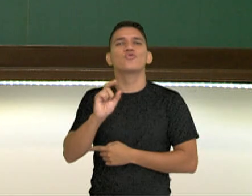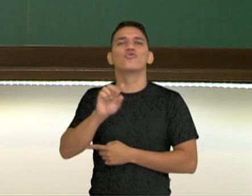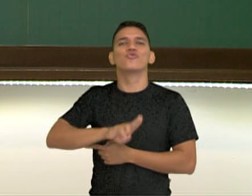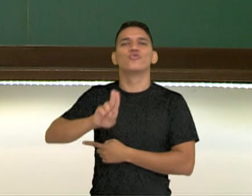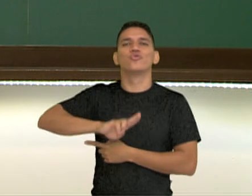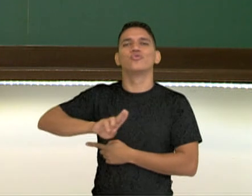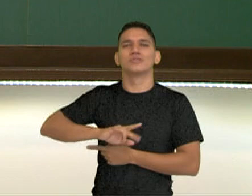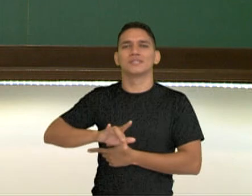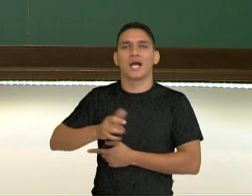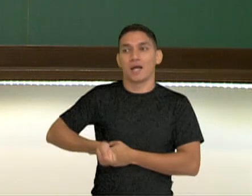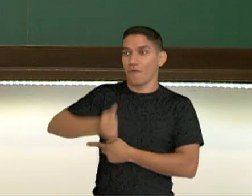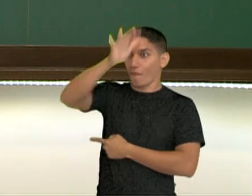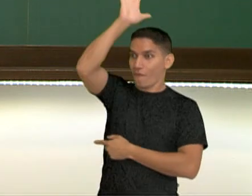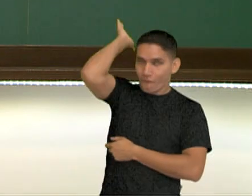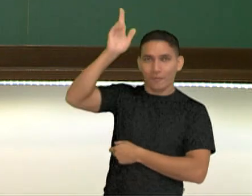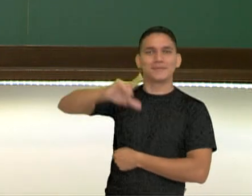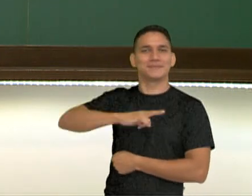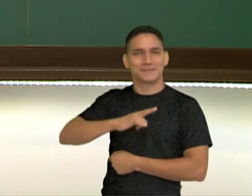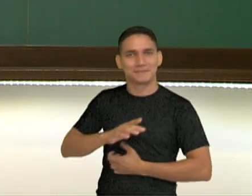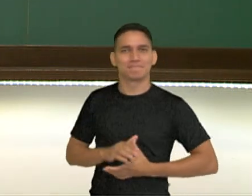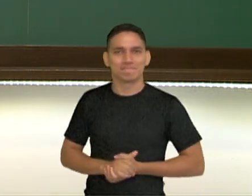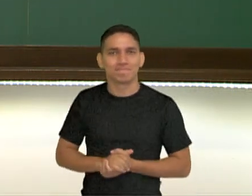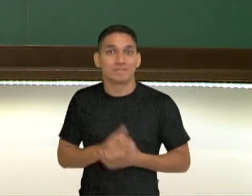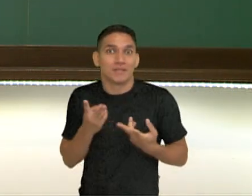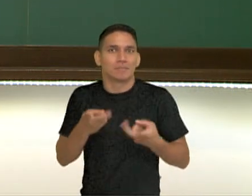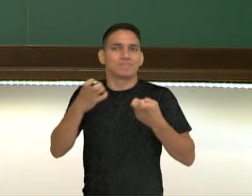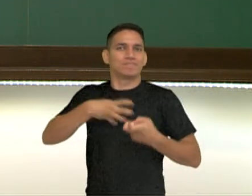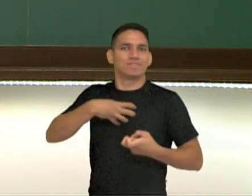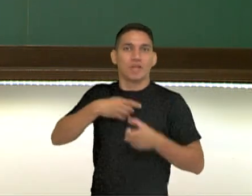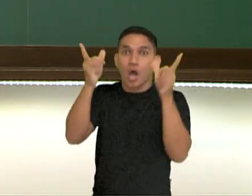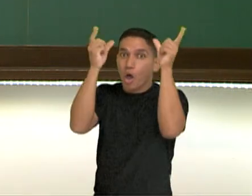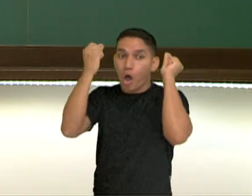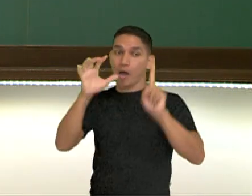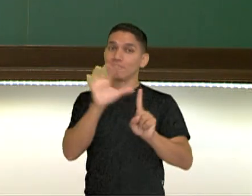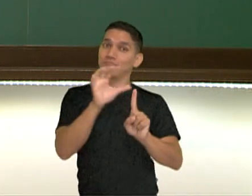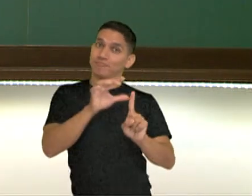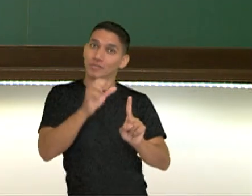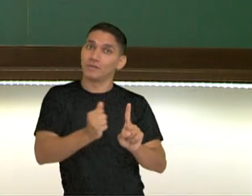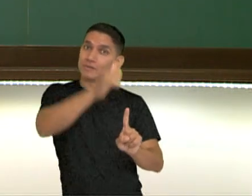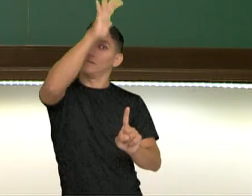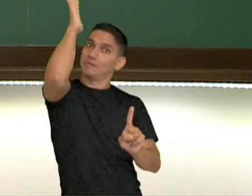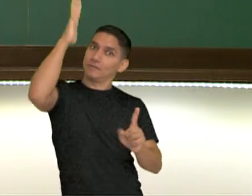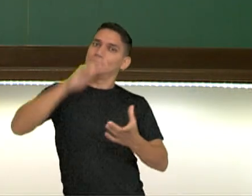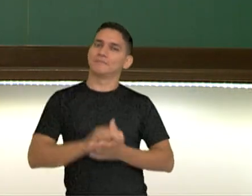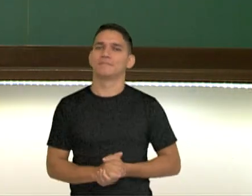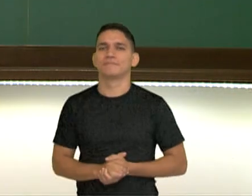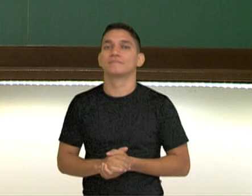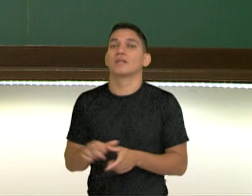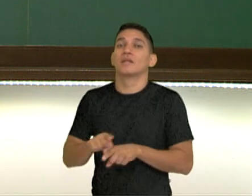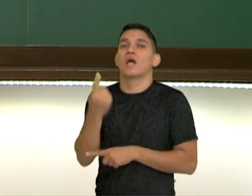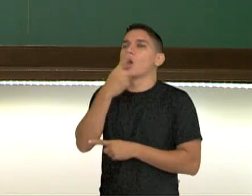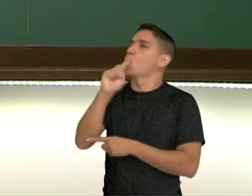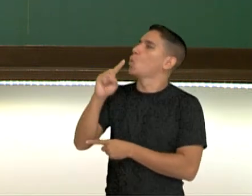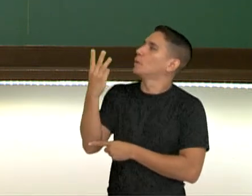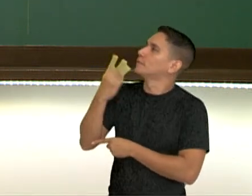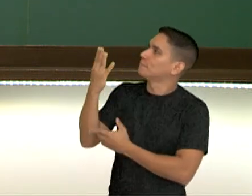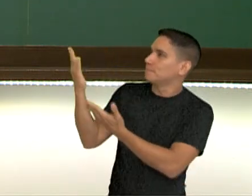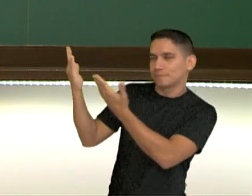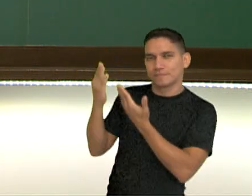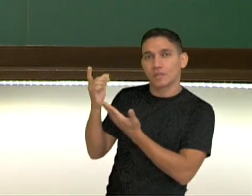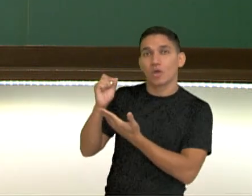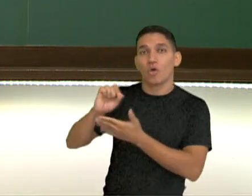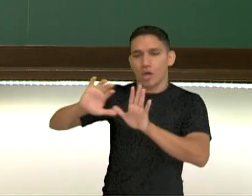usada pelos romanos, inclusive. Então, veja a inspiração grega sobre também os romanos. E daí, por último, você tem a